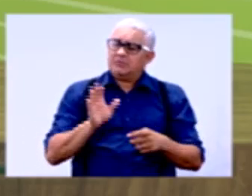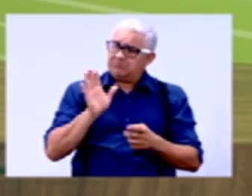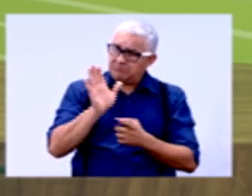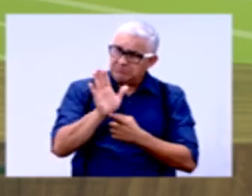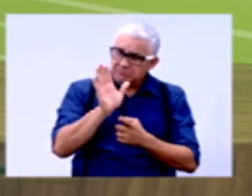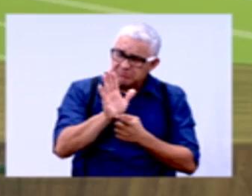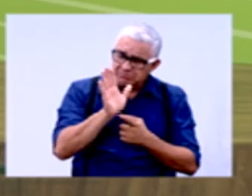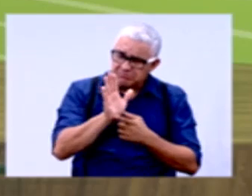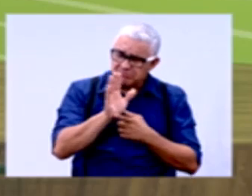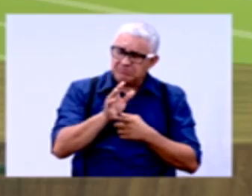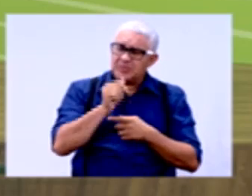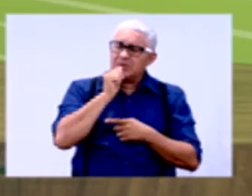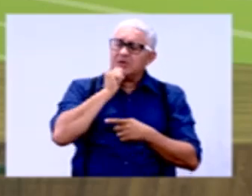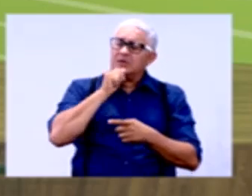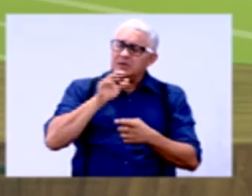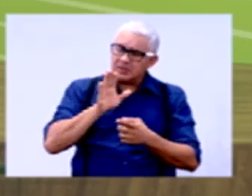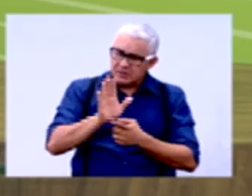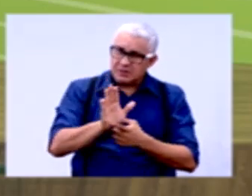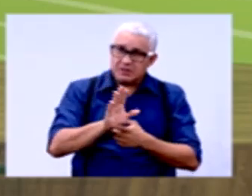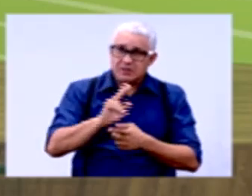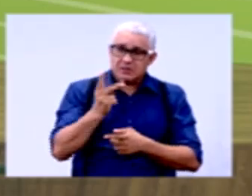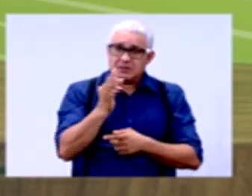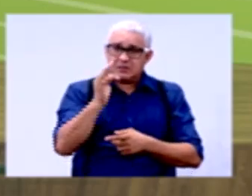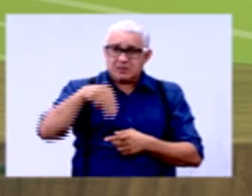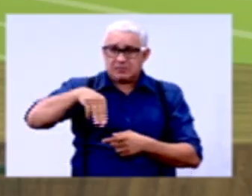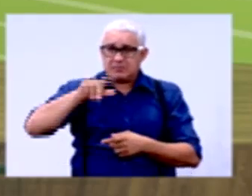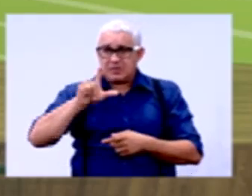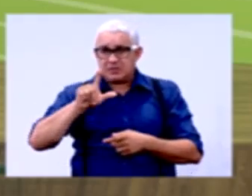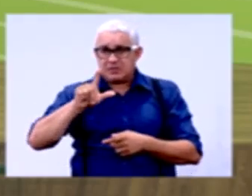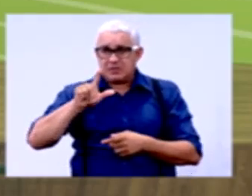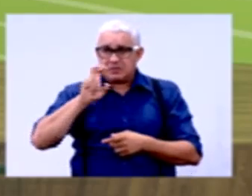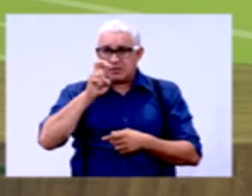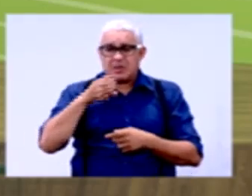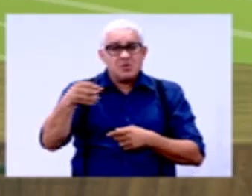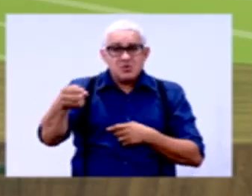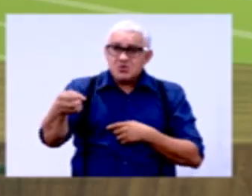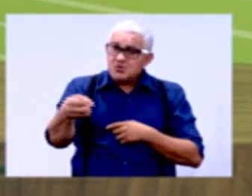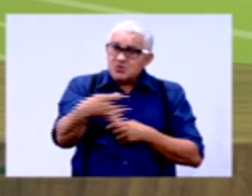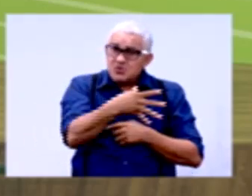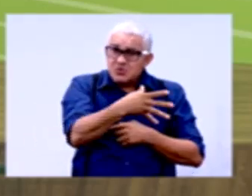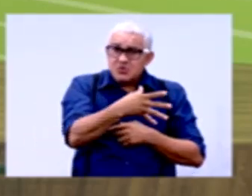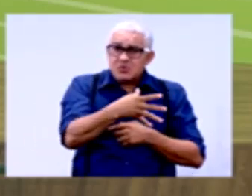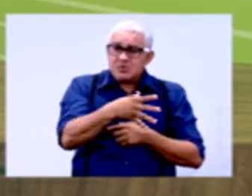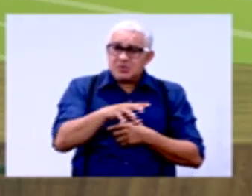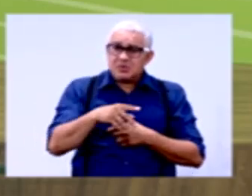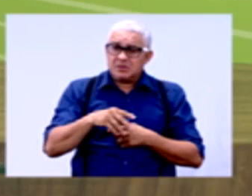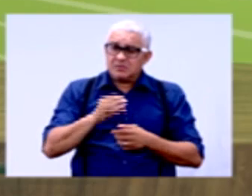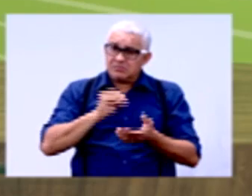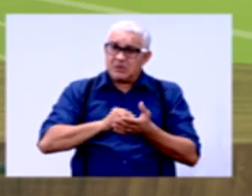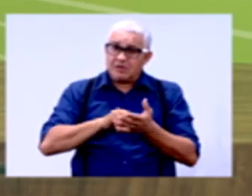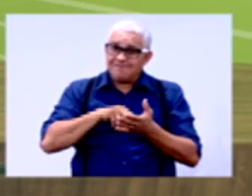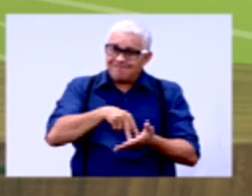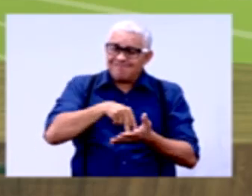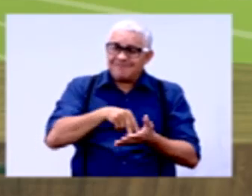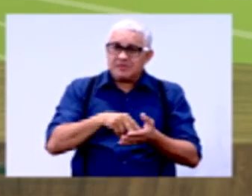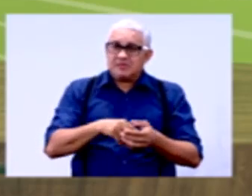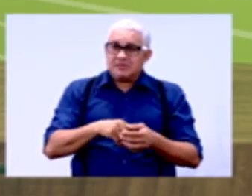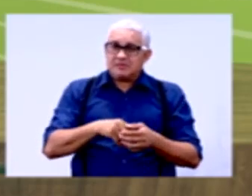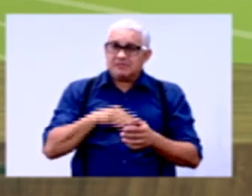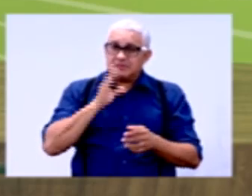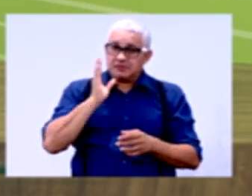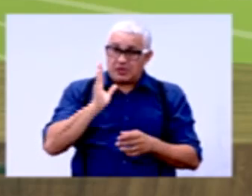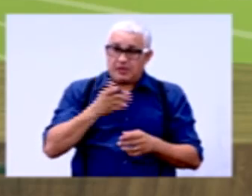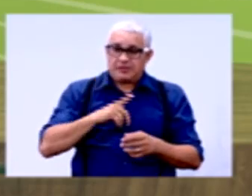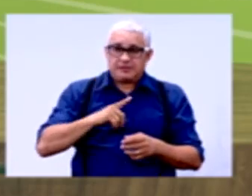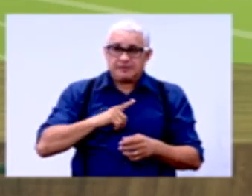ou ainda o HTML5 está em afirmação, mas já é uma realidade.